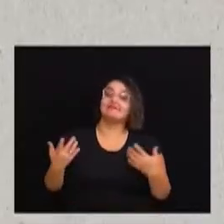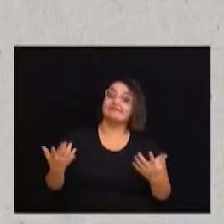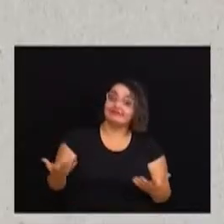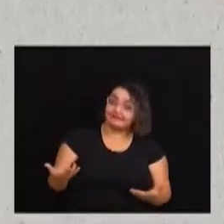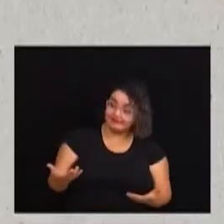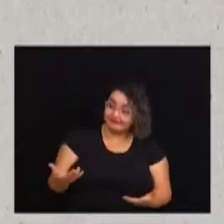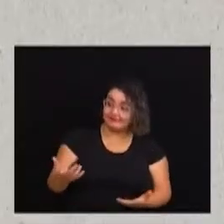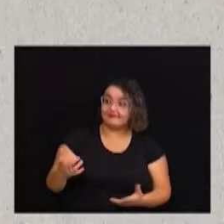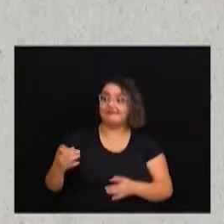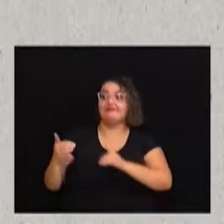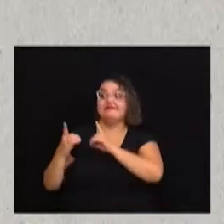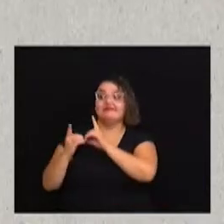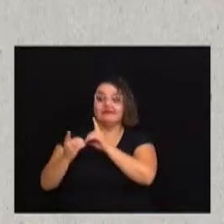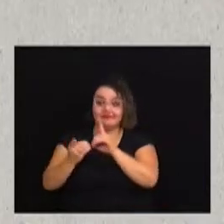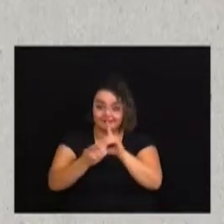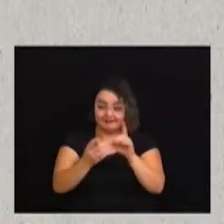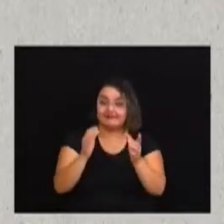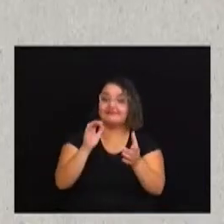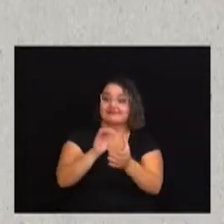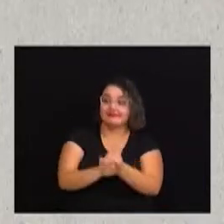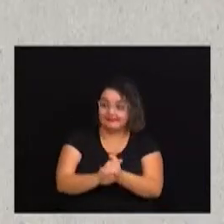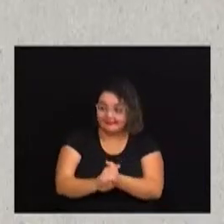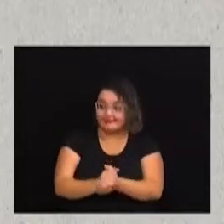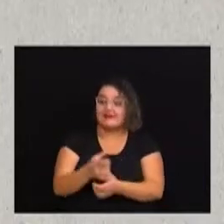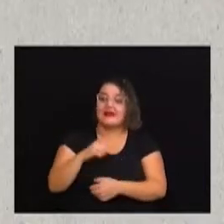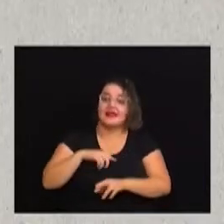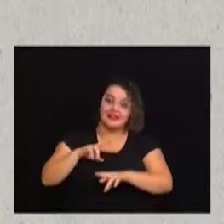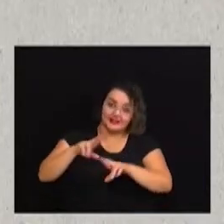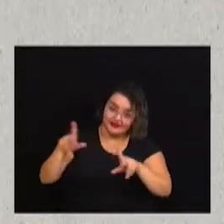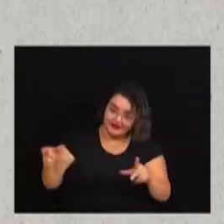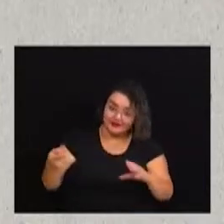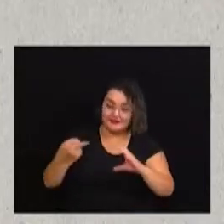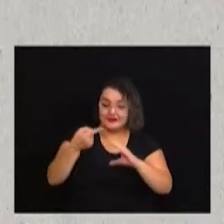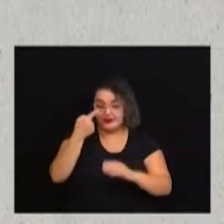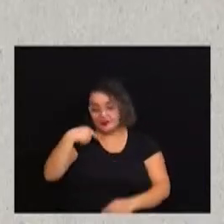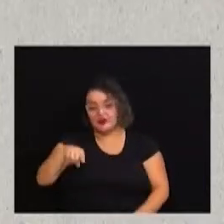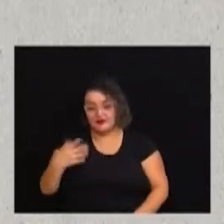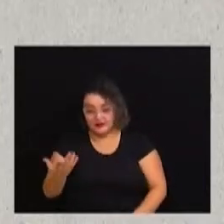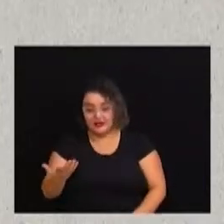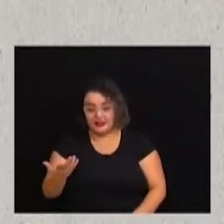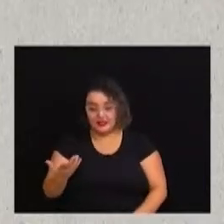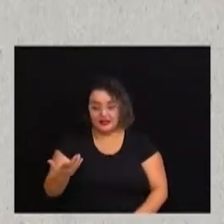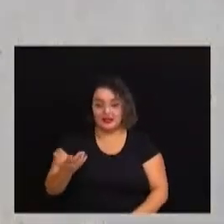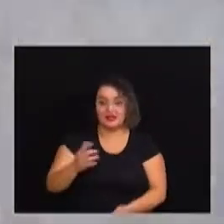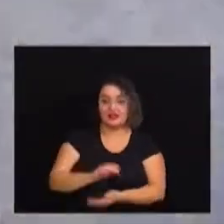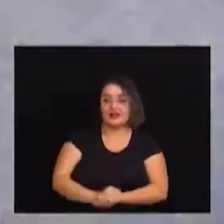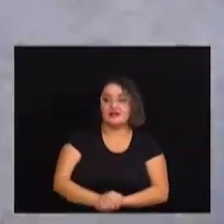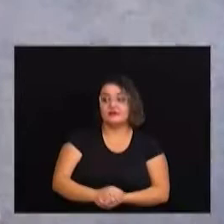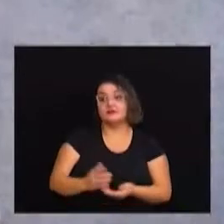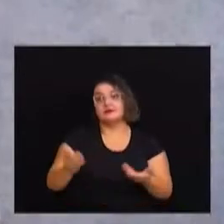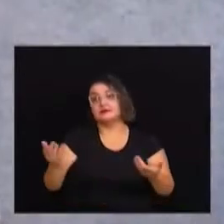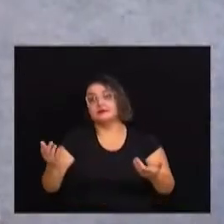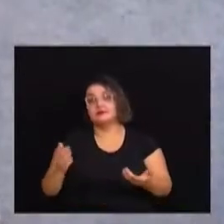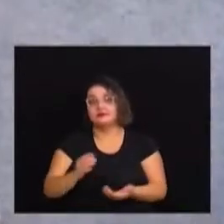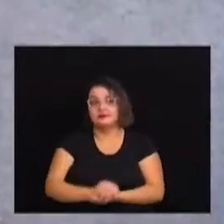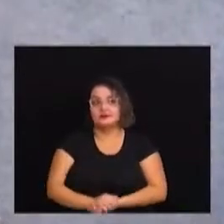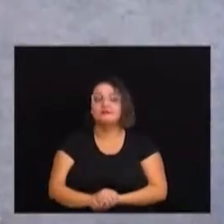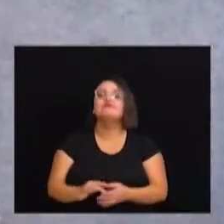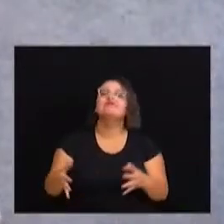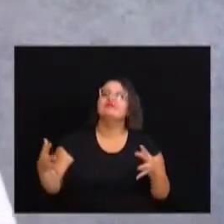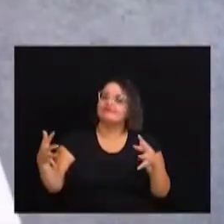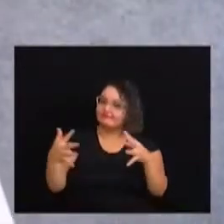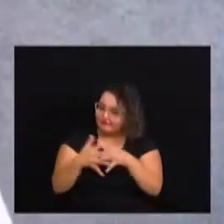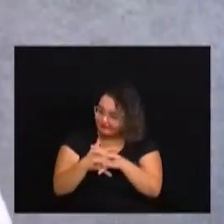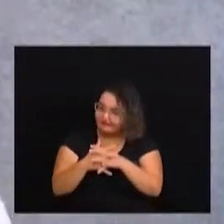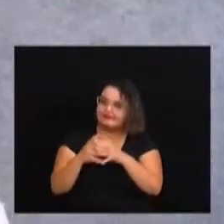Olha, já tem de vários casais que, inclusive, possuíam essa diferença de perfis. E, assim, dá muito